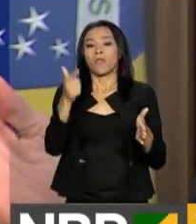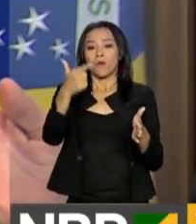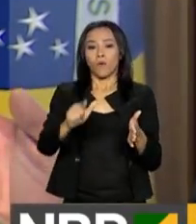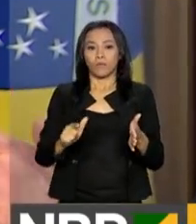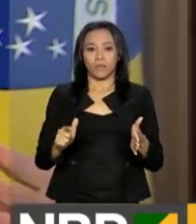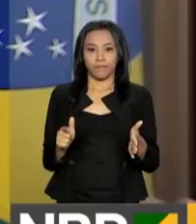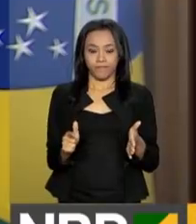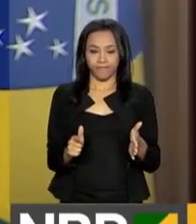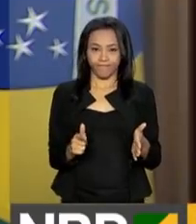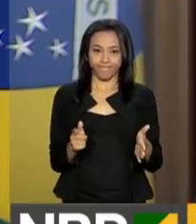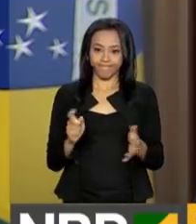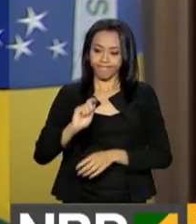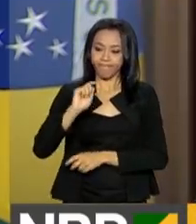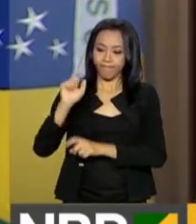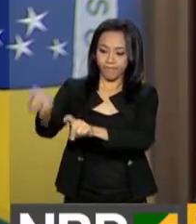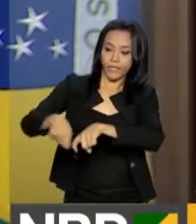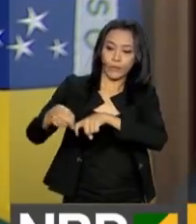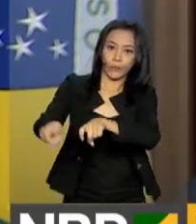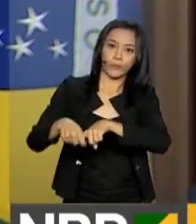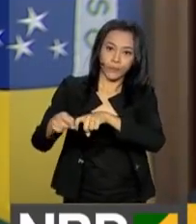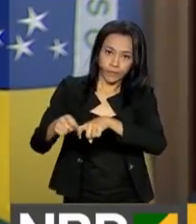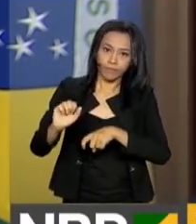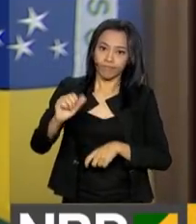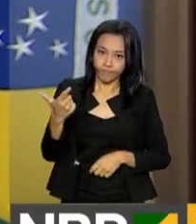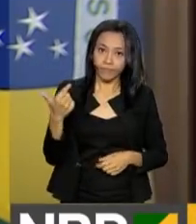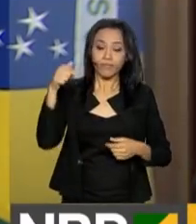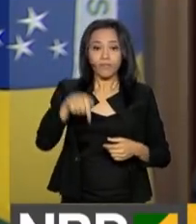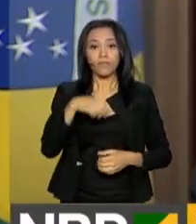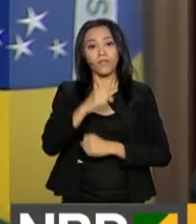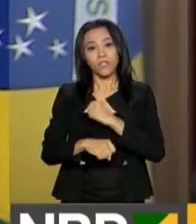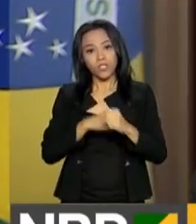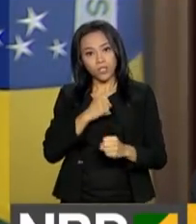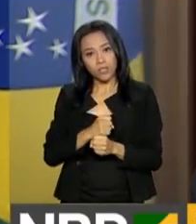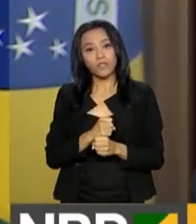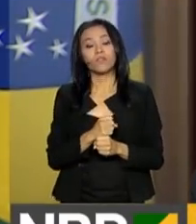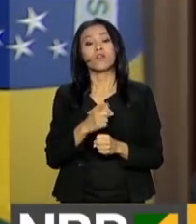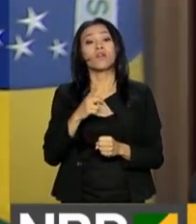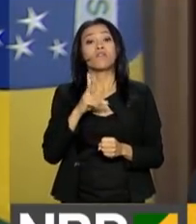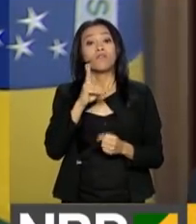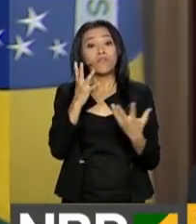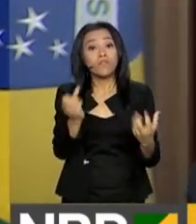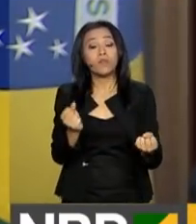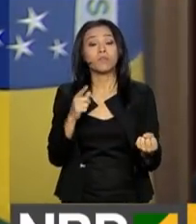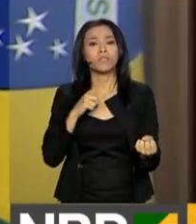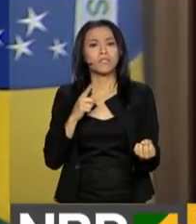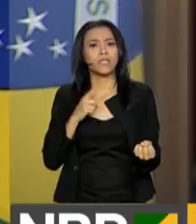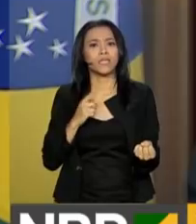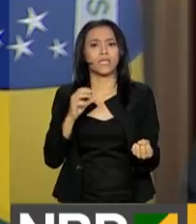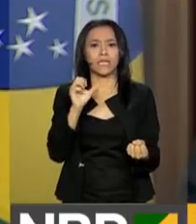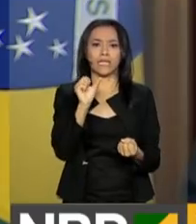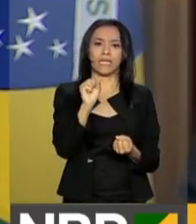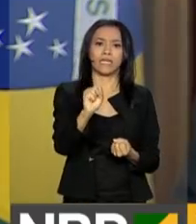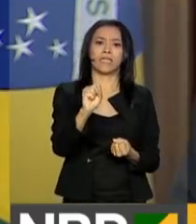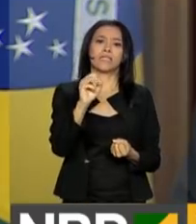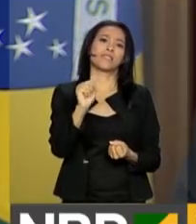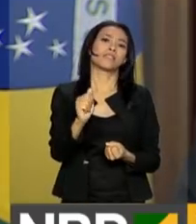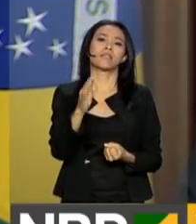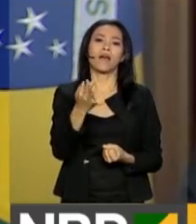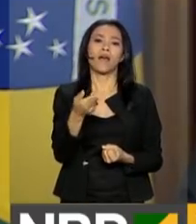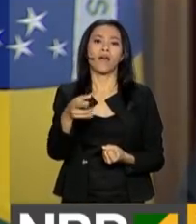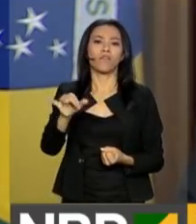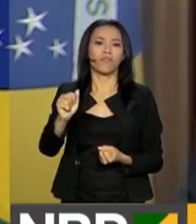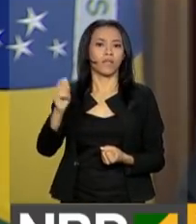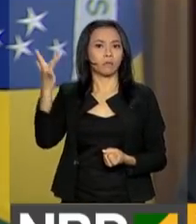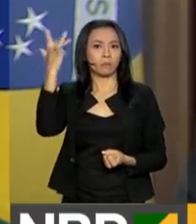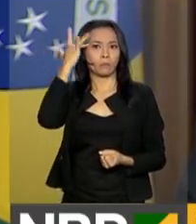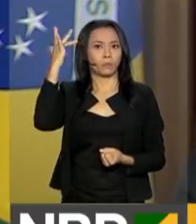a nós temos no ano passado e neste ano teremos as duas maiores safras agrícolas da